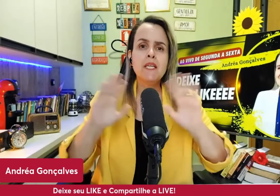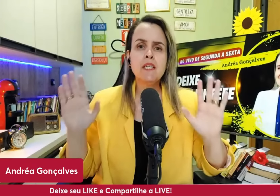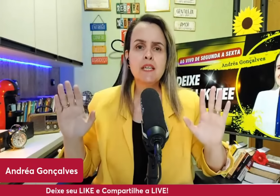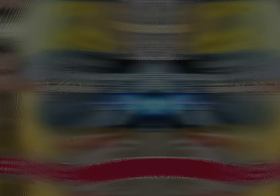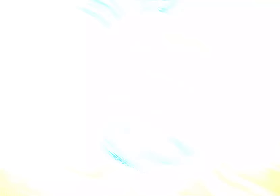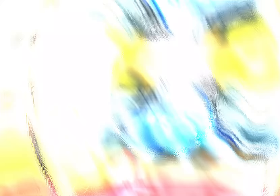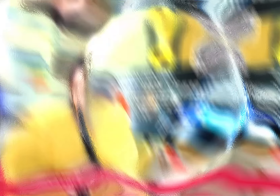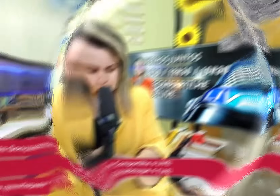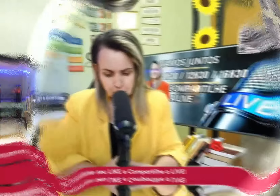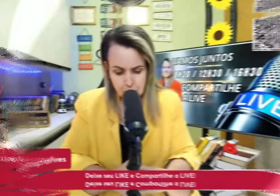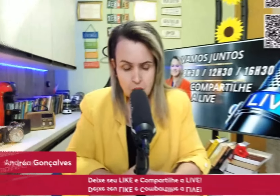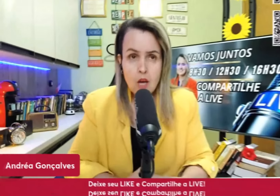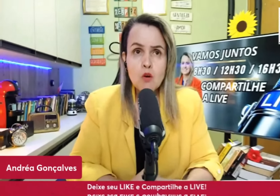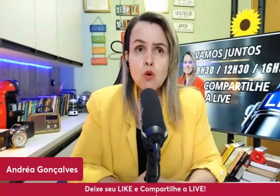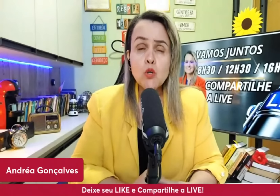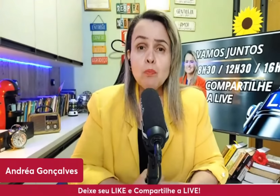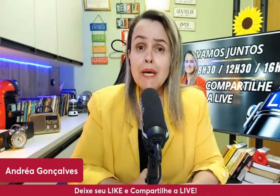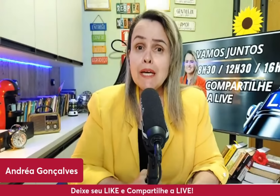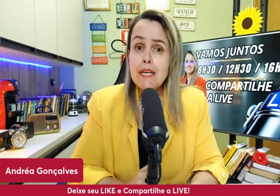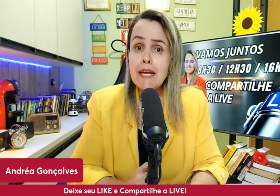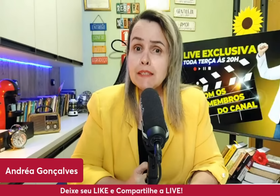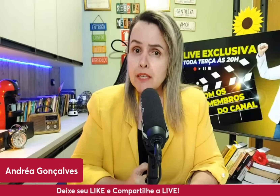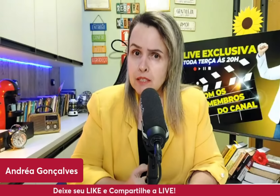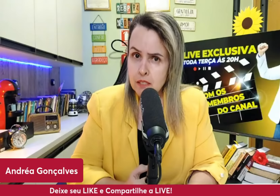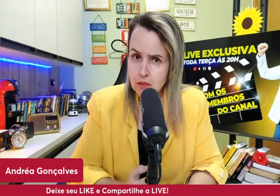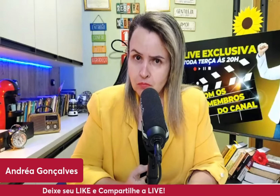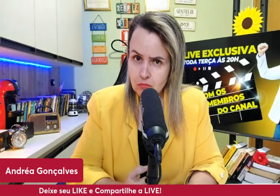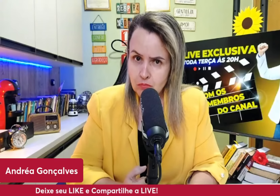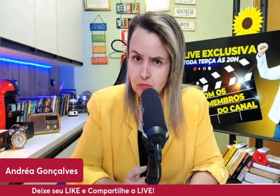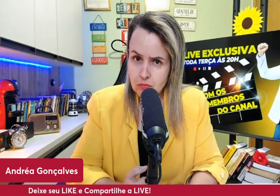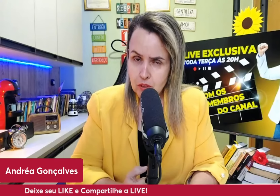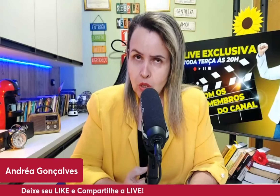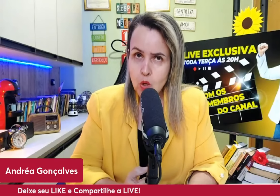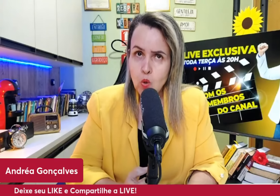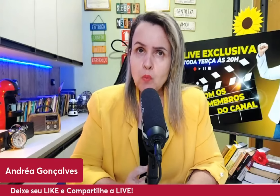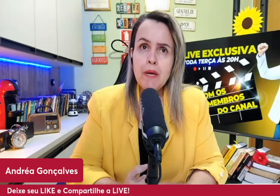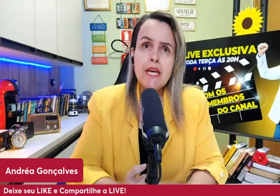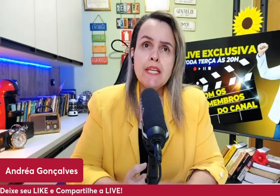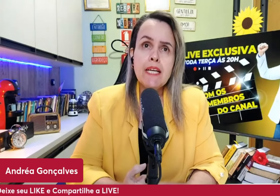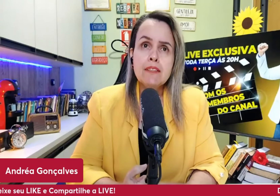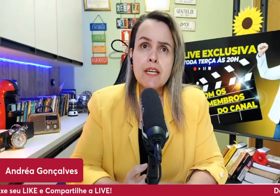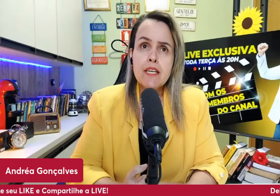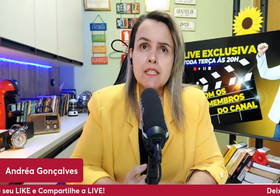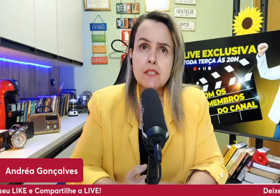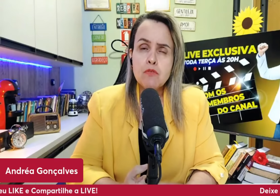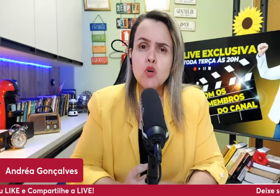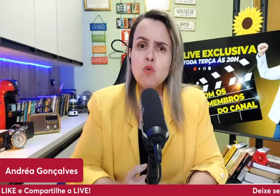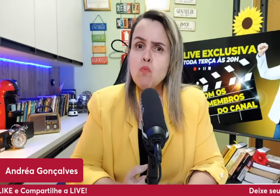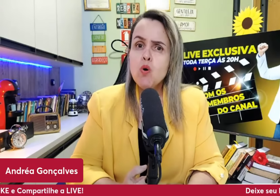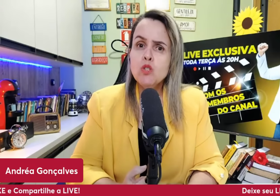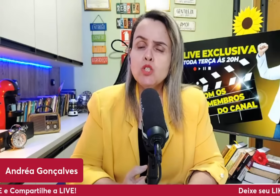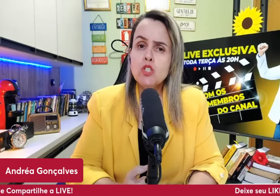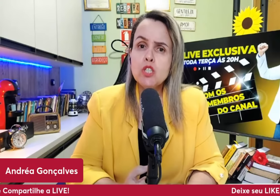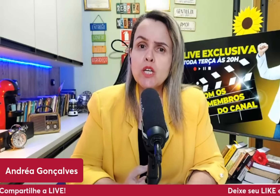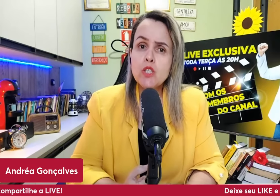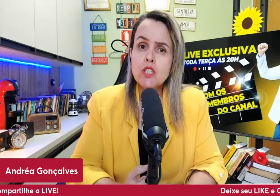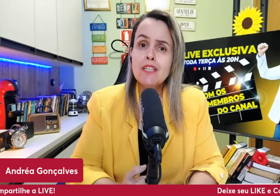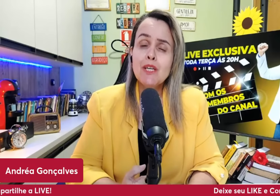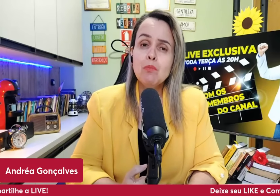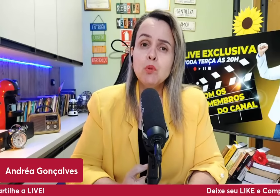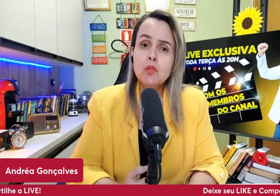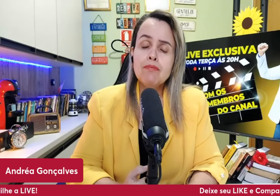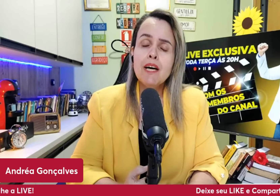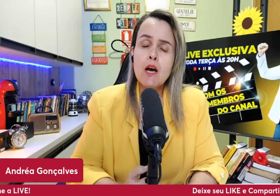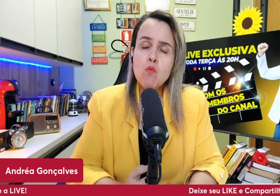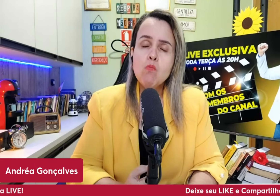mais briga foi o pnl 13 o pnl 133 foi um monte de gente